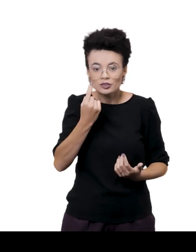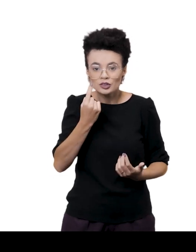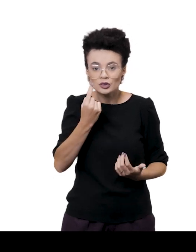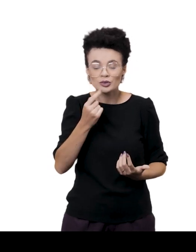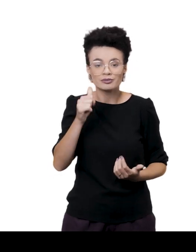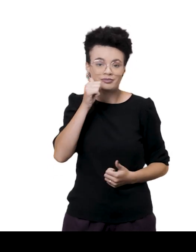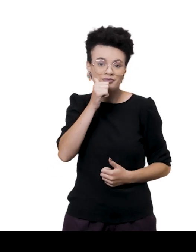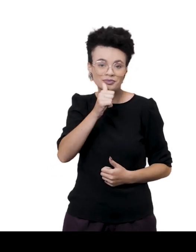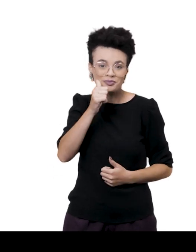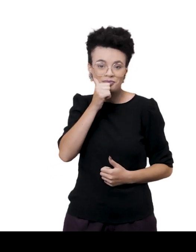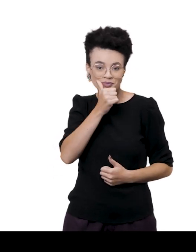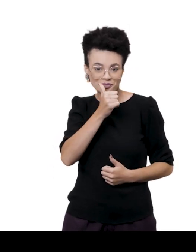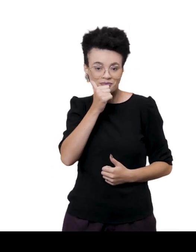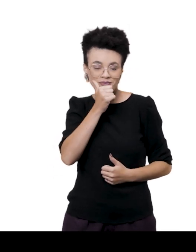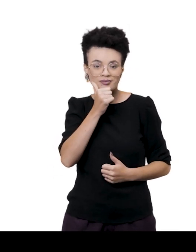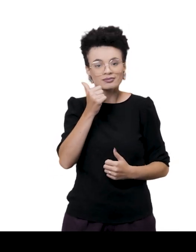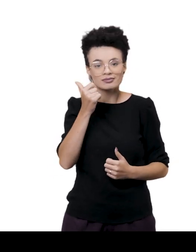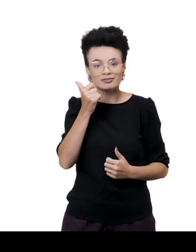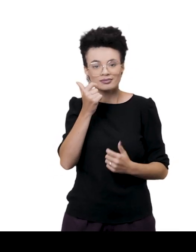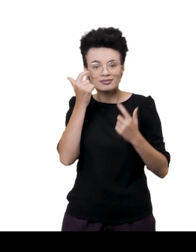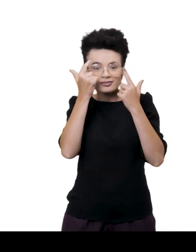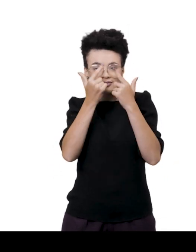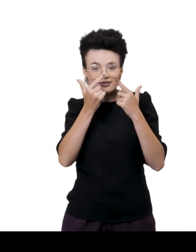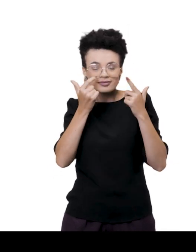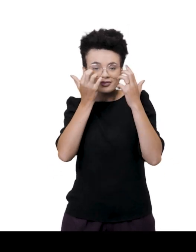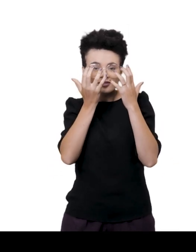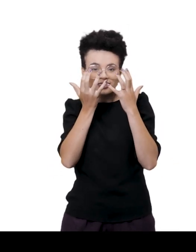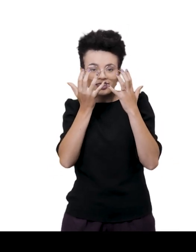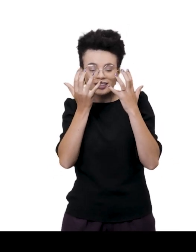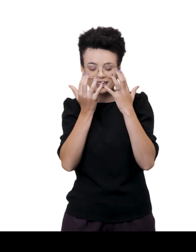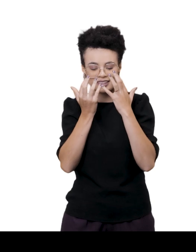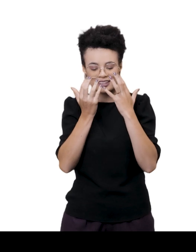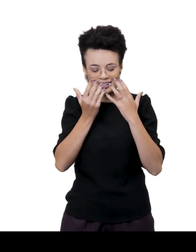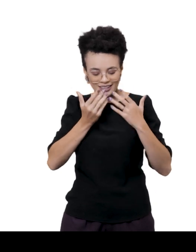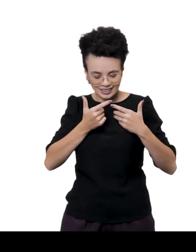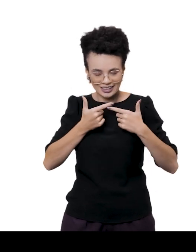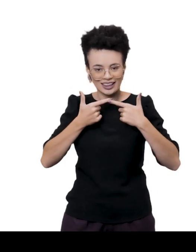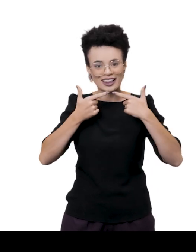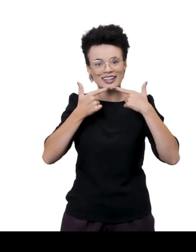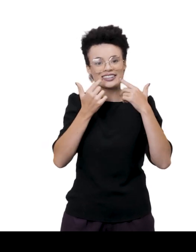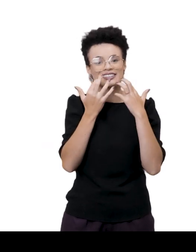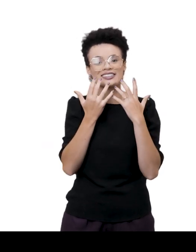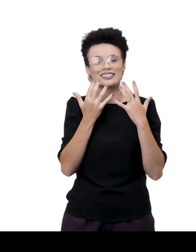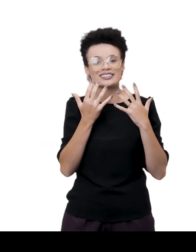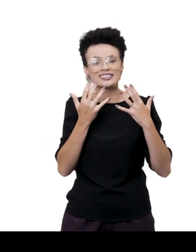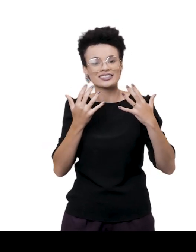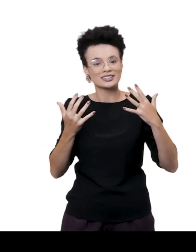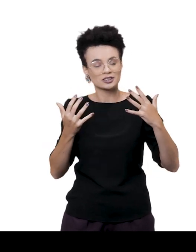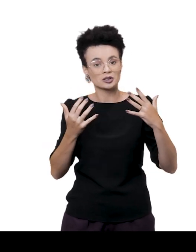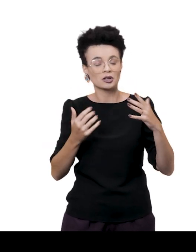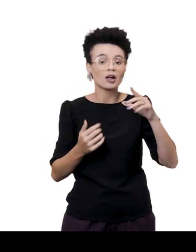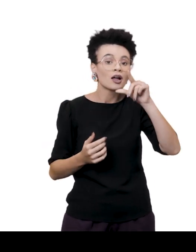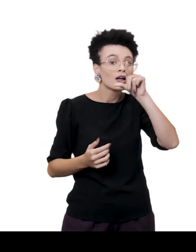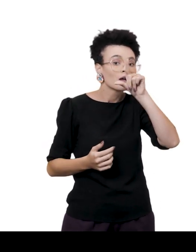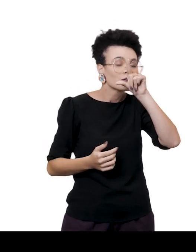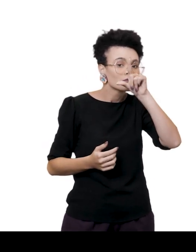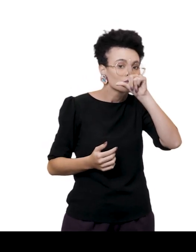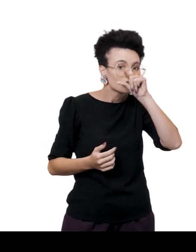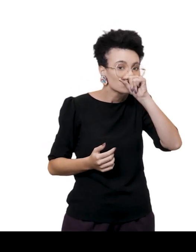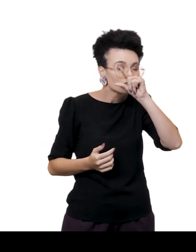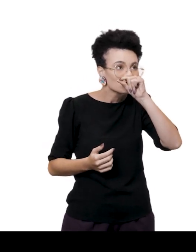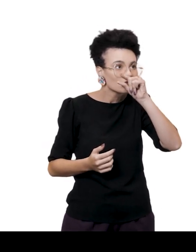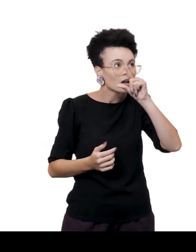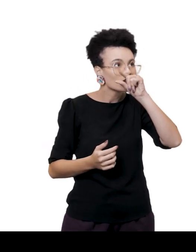Os olhos da sereia brilham com uma luz branca intensa, assim como seu sorriso. O mesmo brilho se reflete